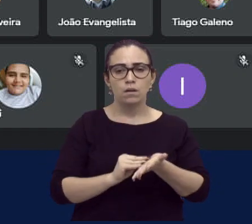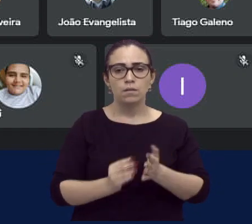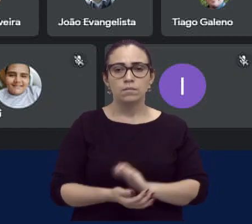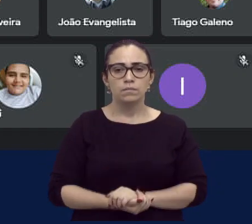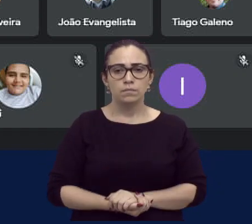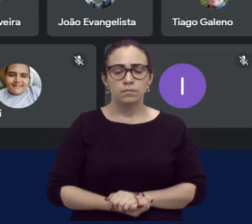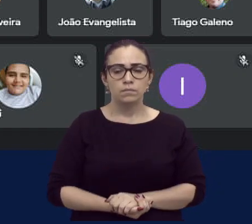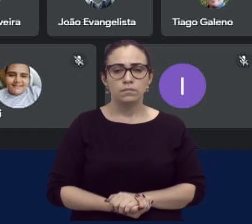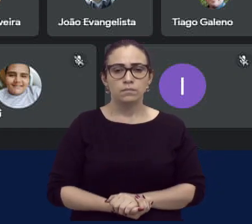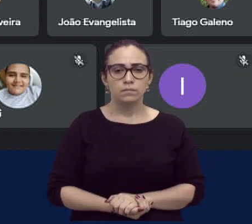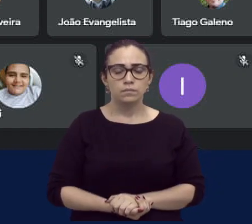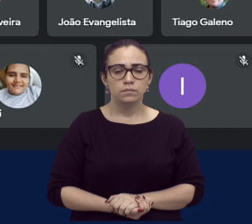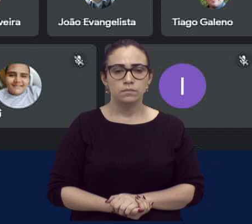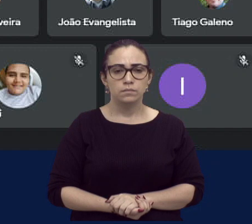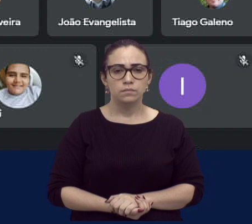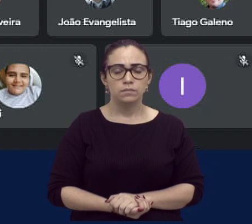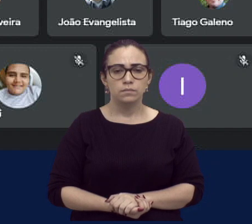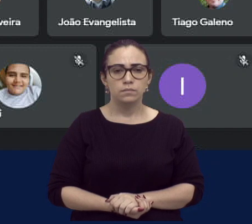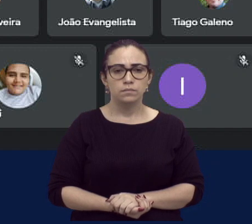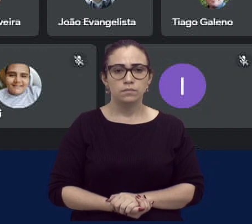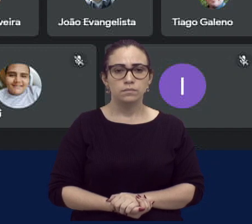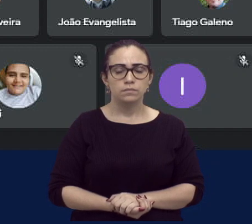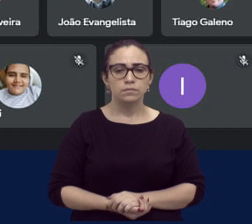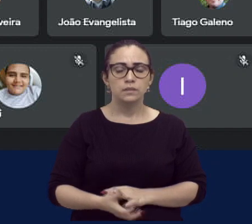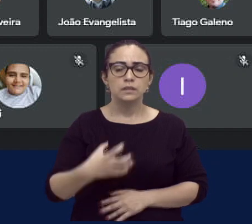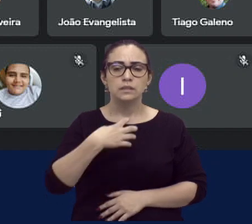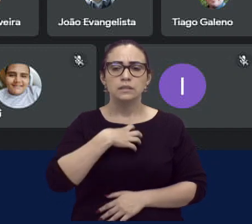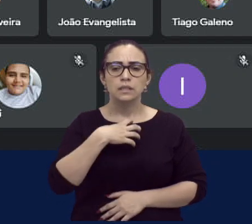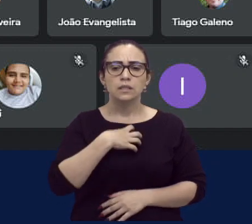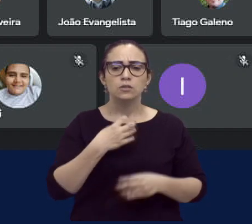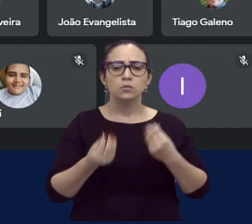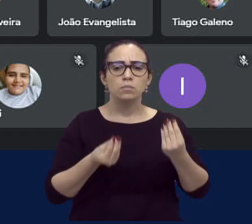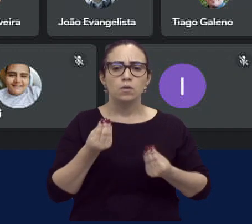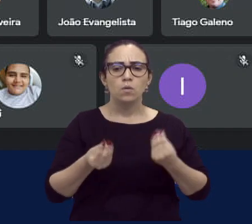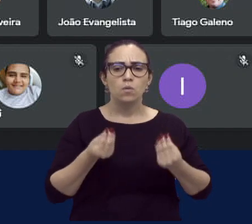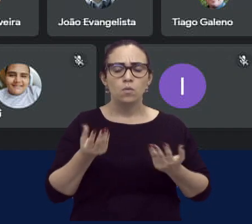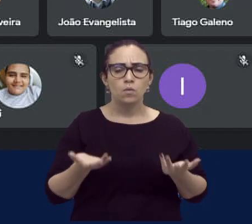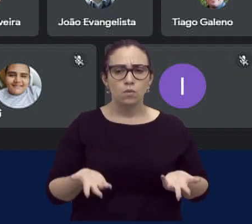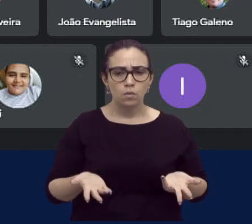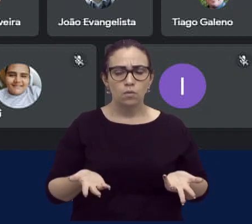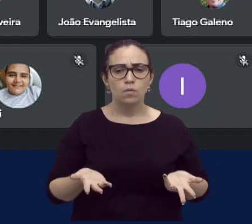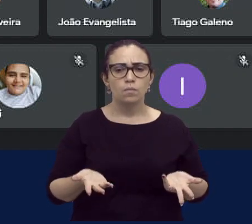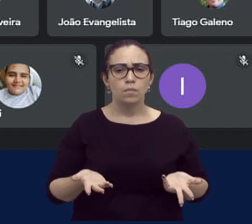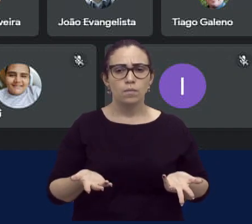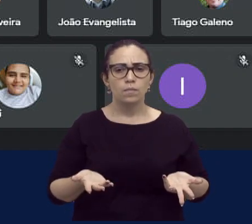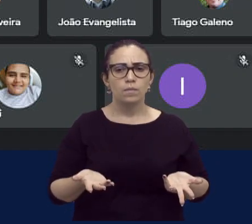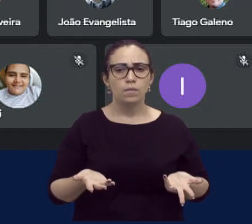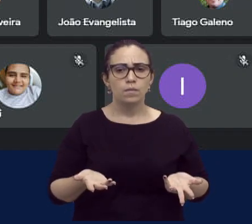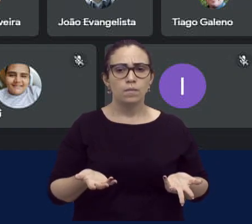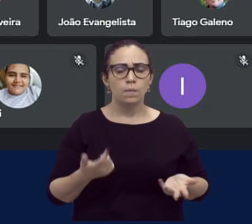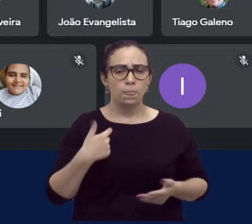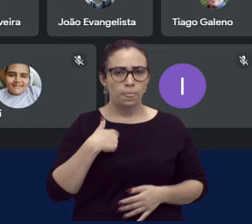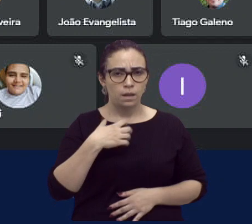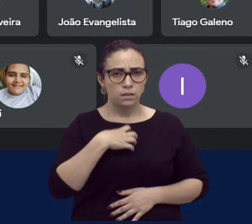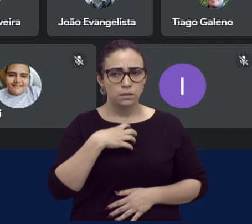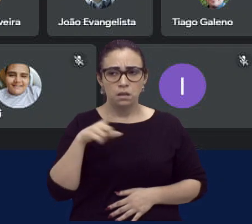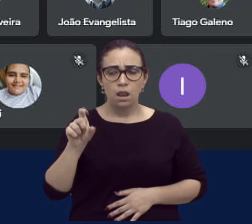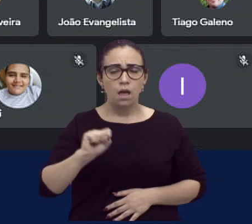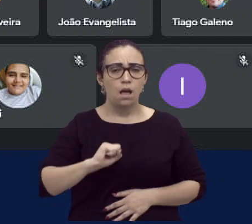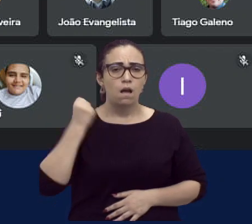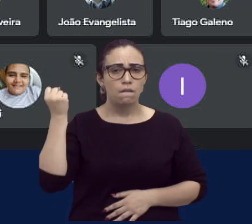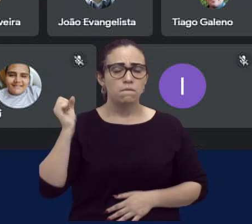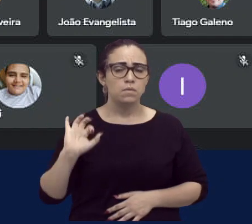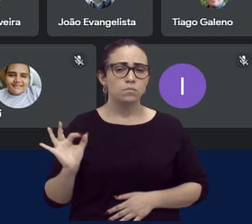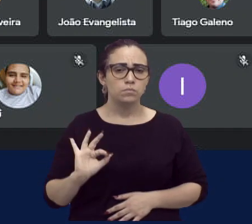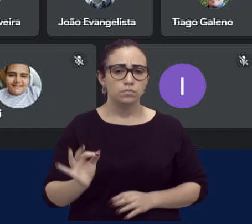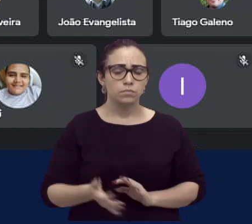conceito da CNV, ela está vivendo os sentimentos dela. Talvez o sentimento dela não seja nem de raiva, talvez